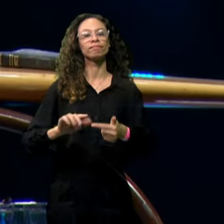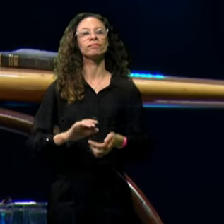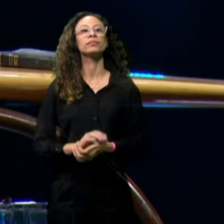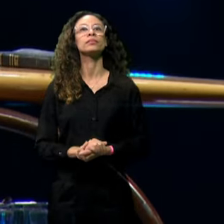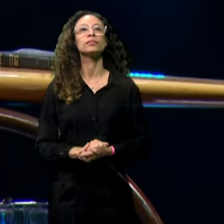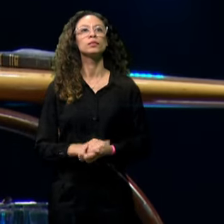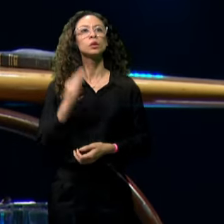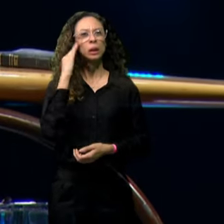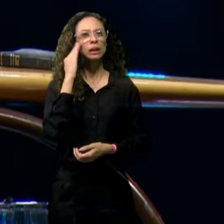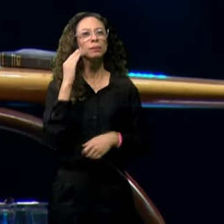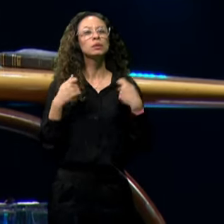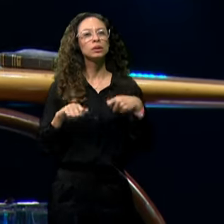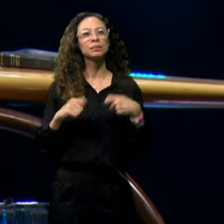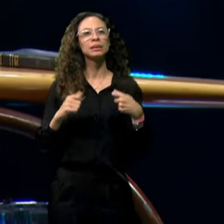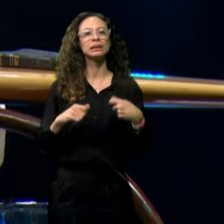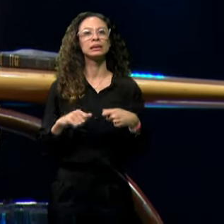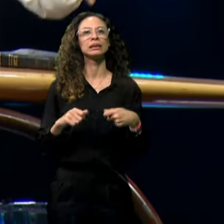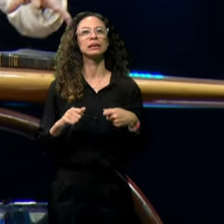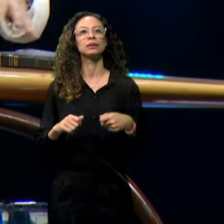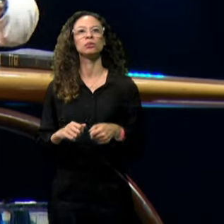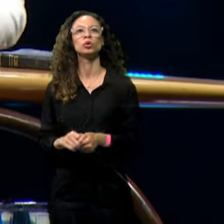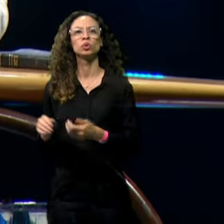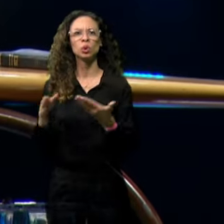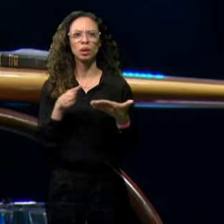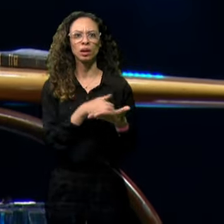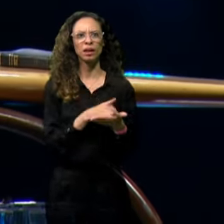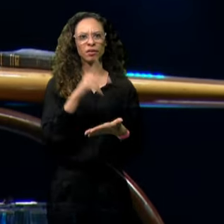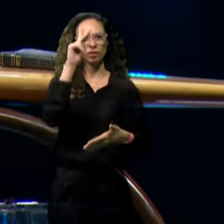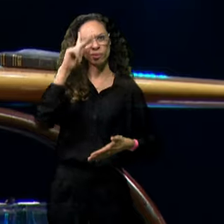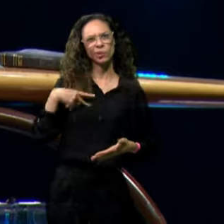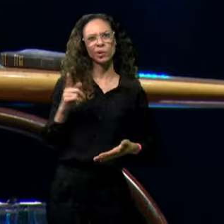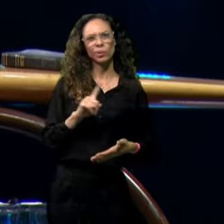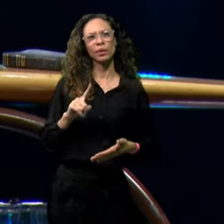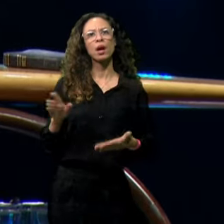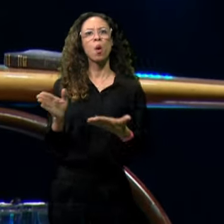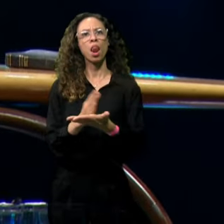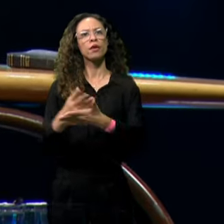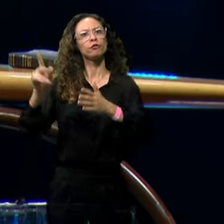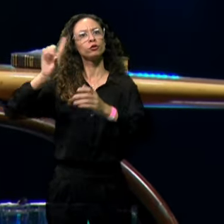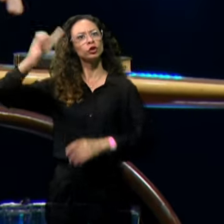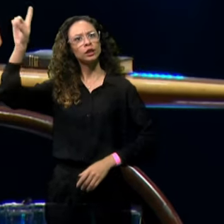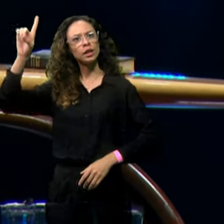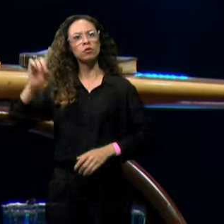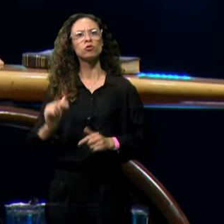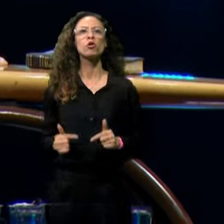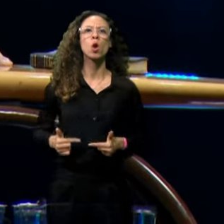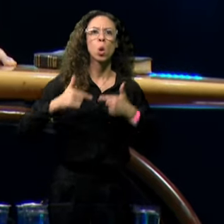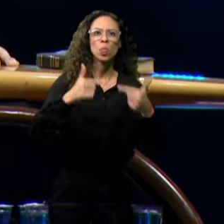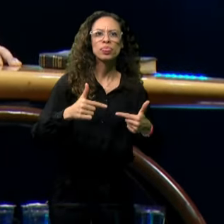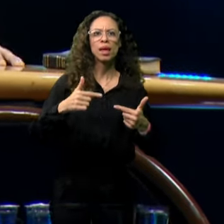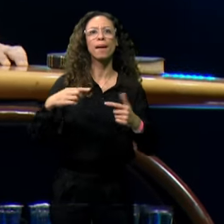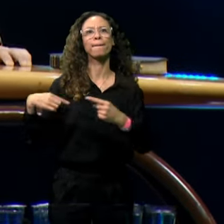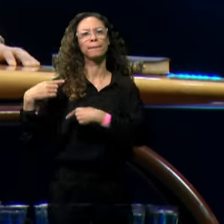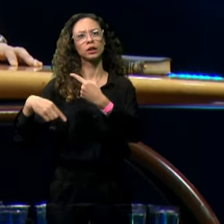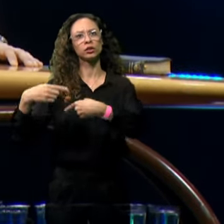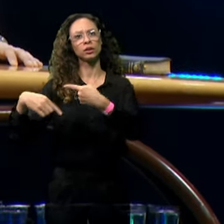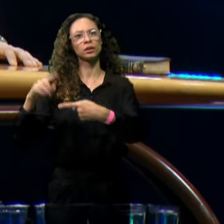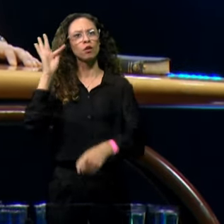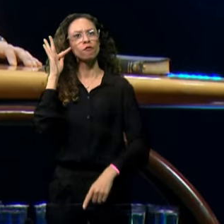temos que mudar sair do nosso livro e entra no livro de Deus ele já era batalha para Nossa geração que já vou falar qual